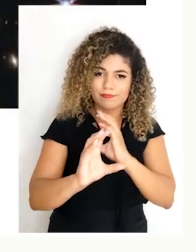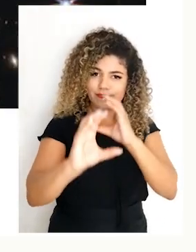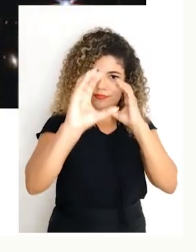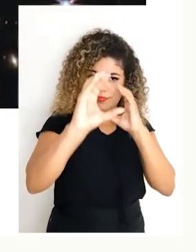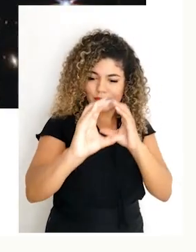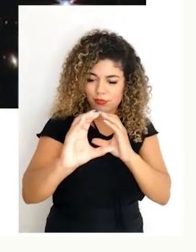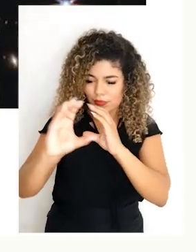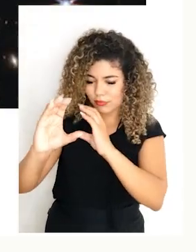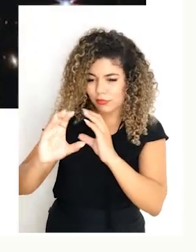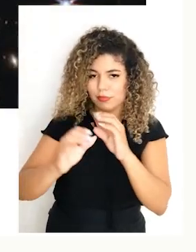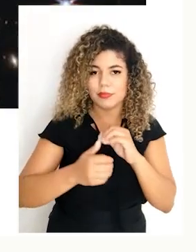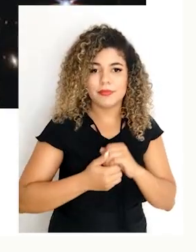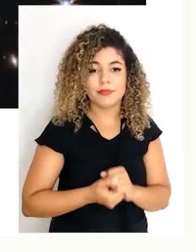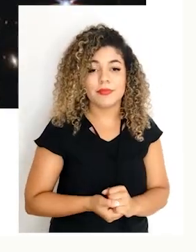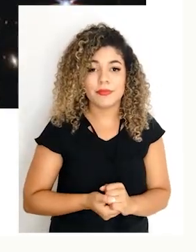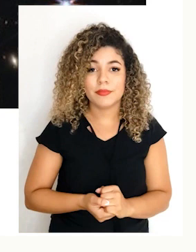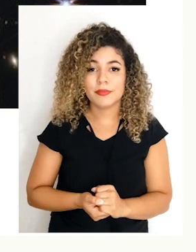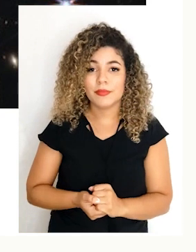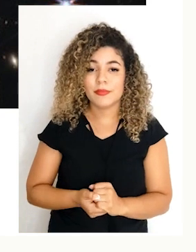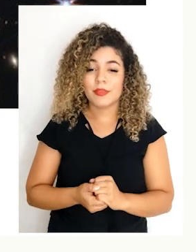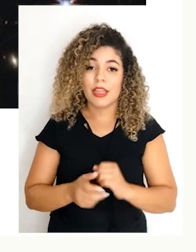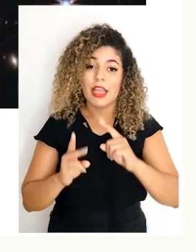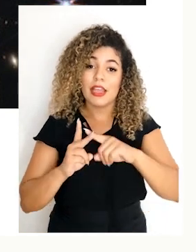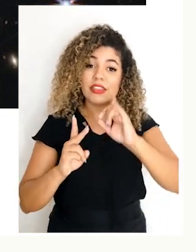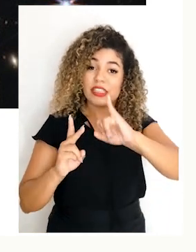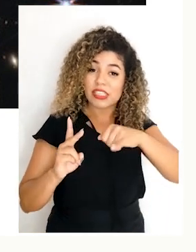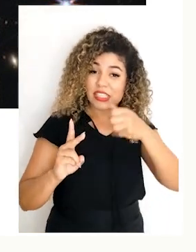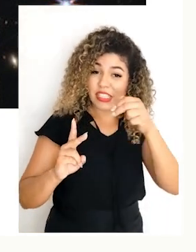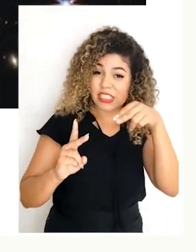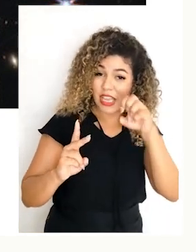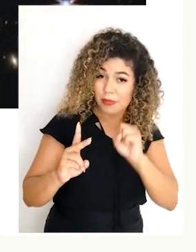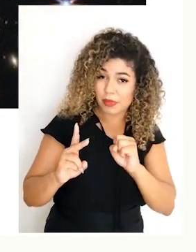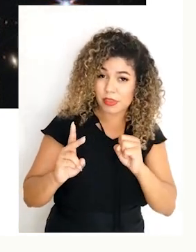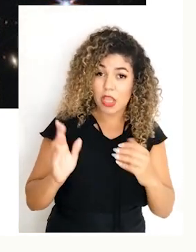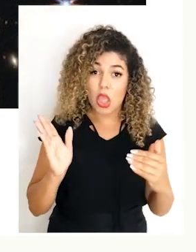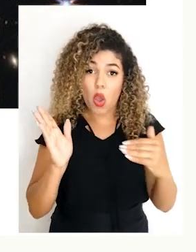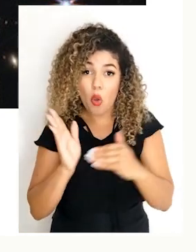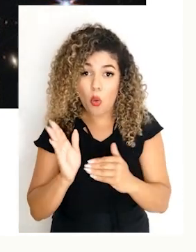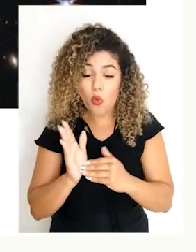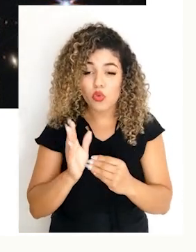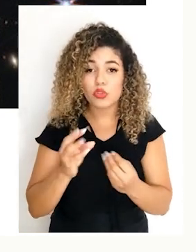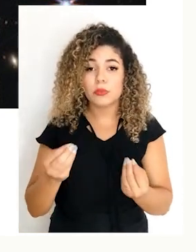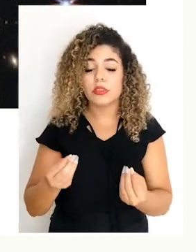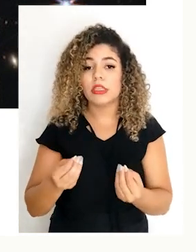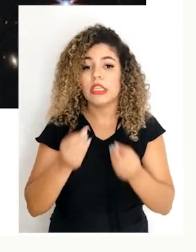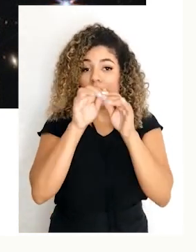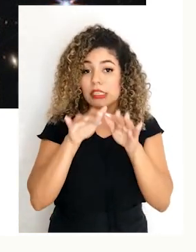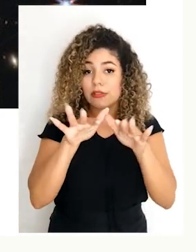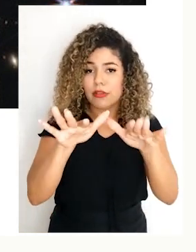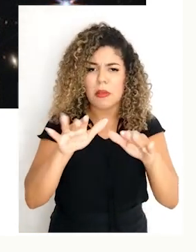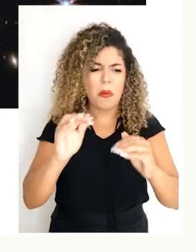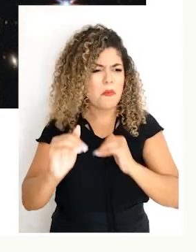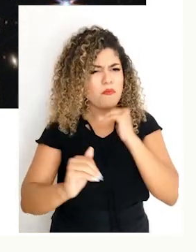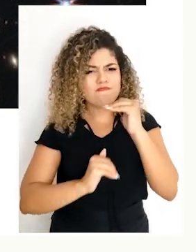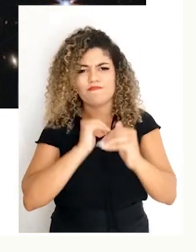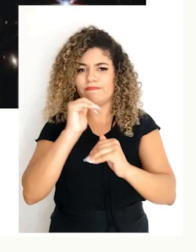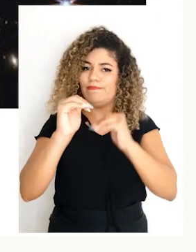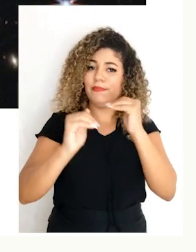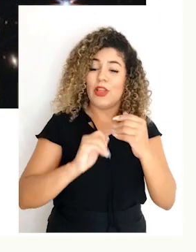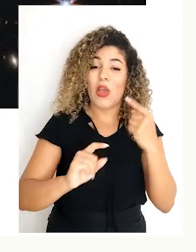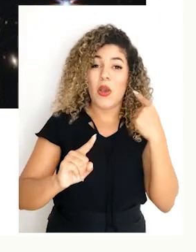o último telescópio a ser lançado, um grande avanço para a ciência astronômica. Ele foi lançado em 24 de dezembro de